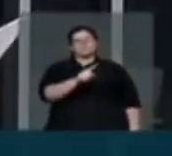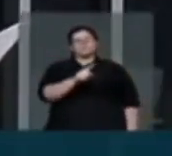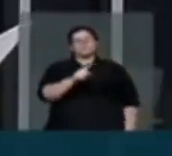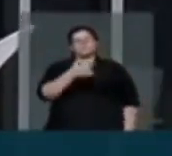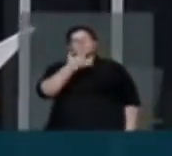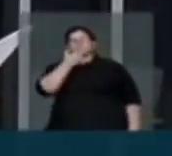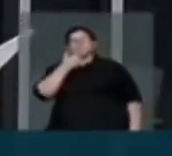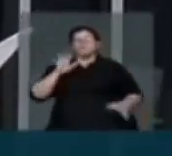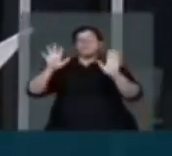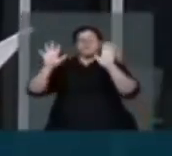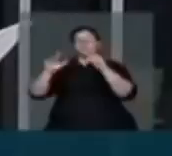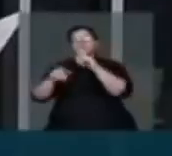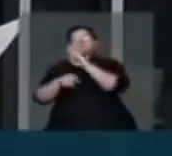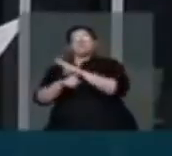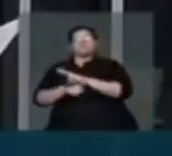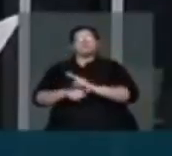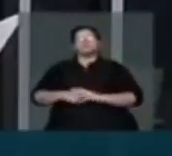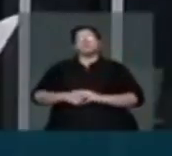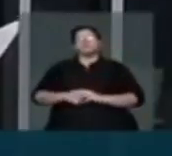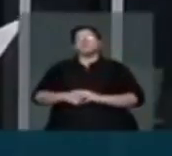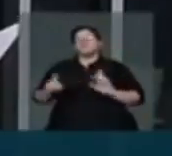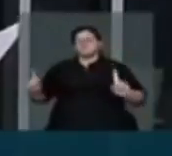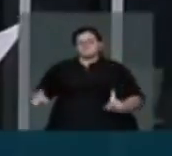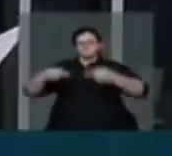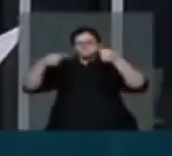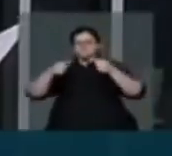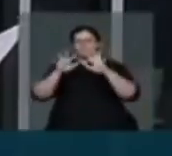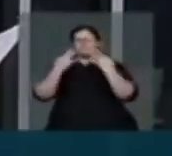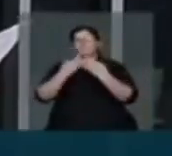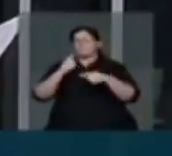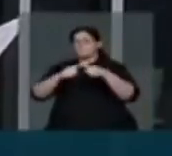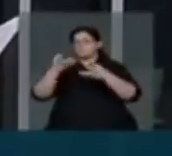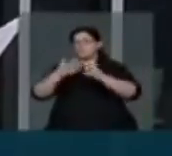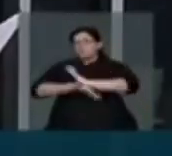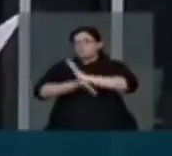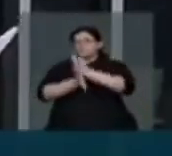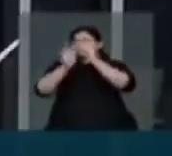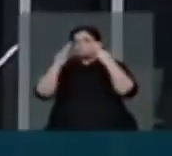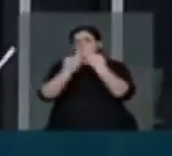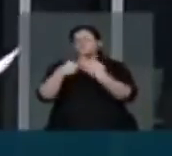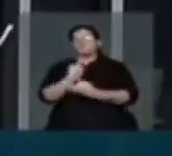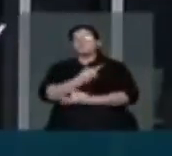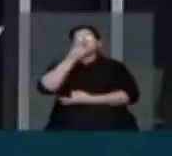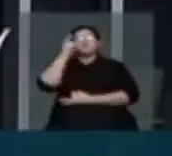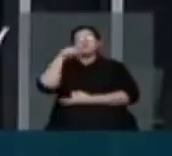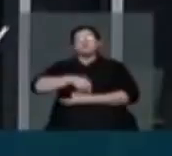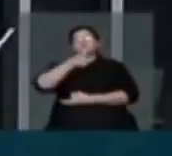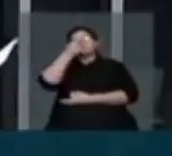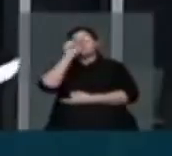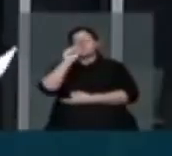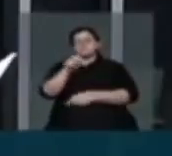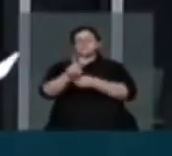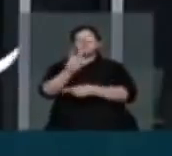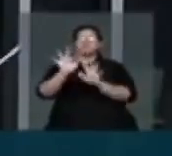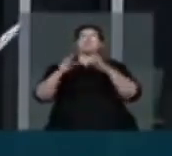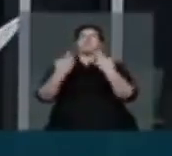ele defende a afronta à família. Nós, deputados evangélicos aqui, defendemos a